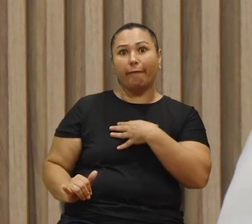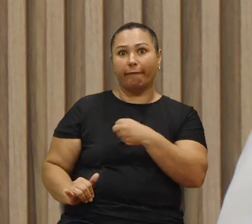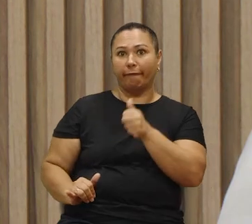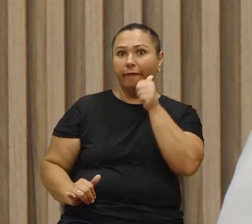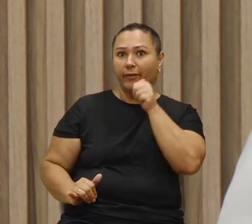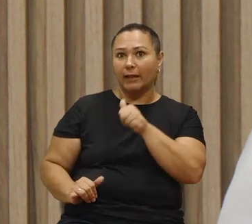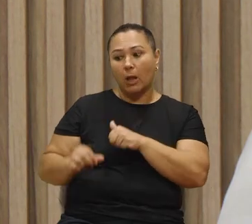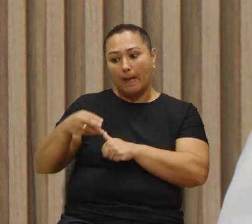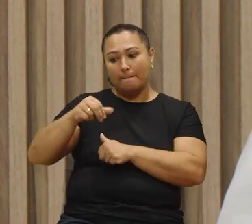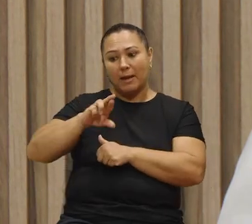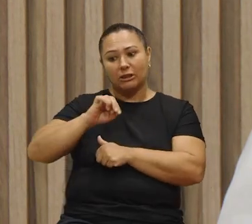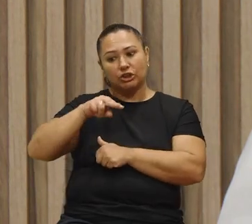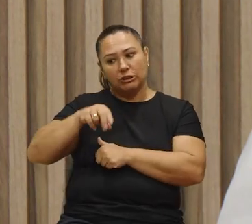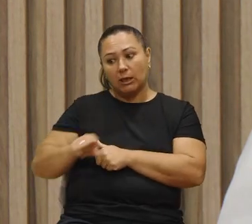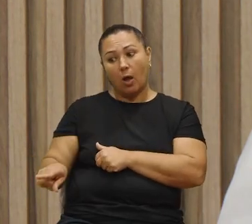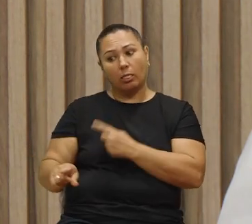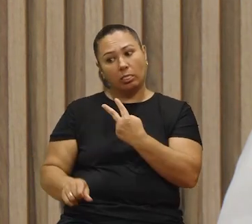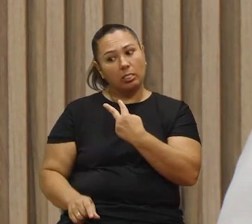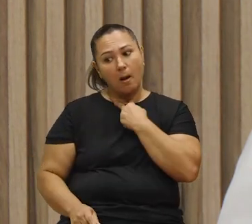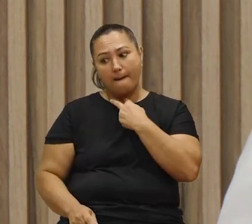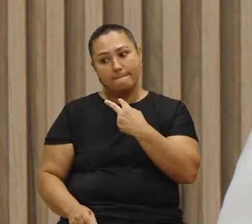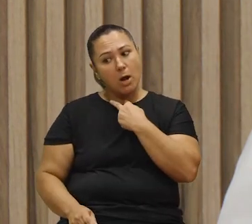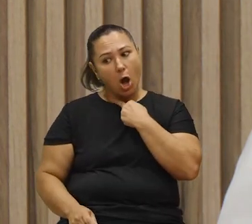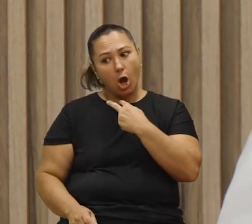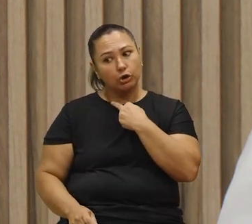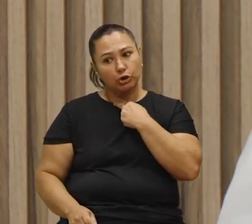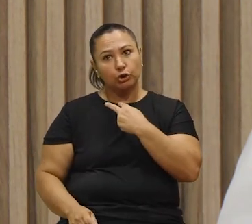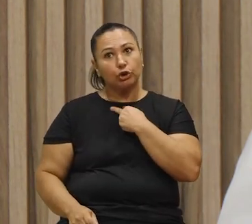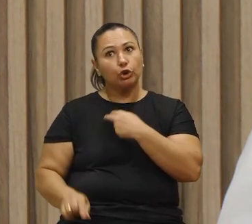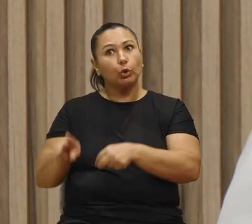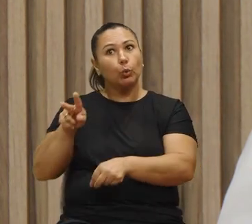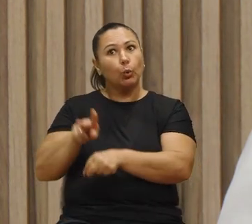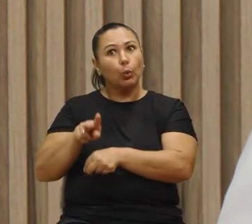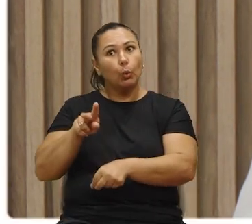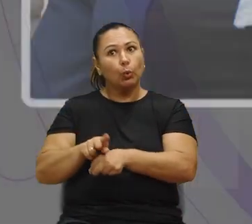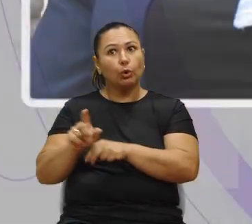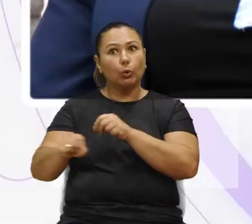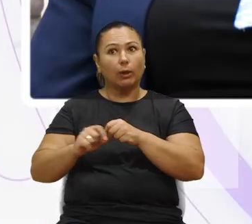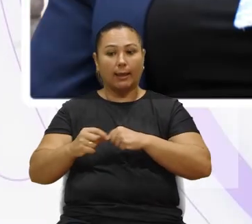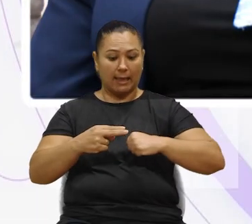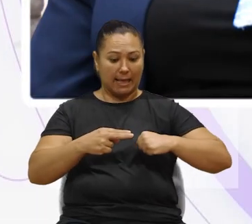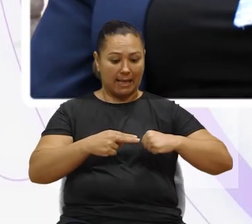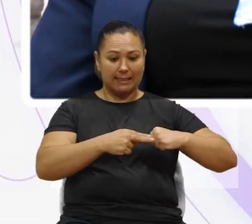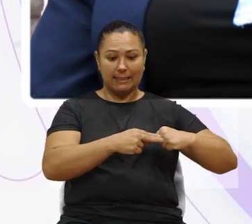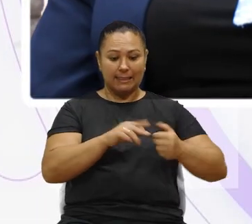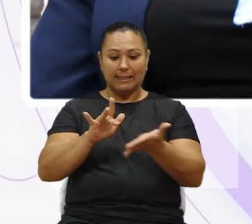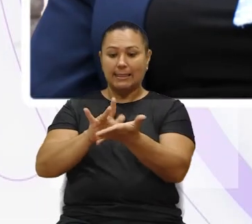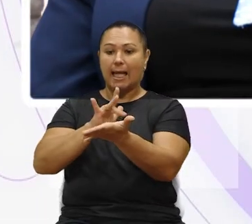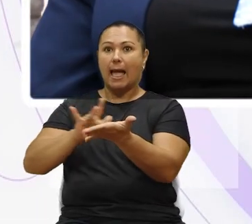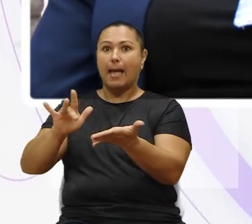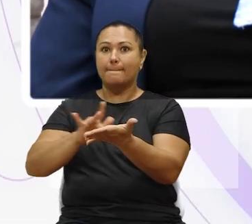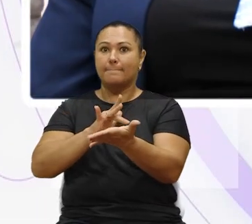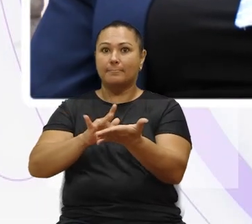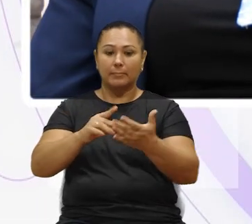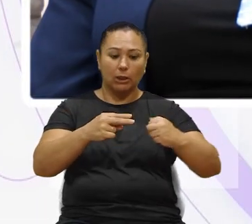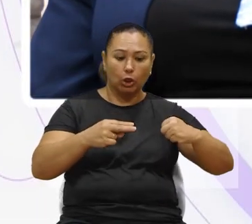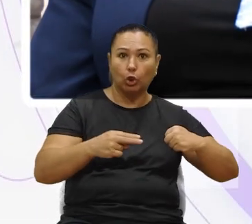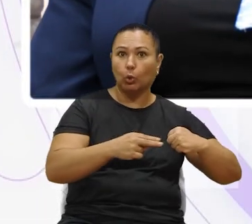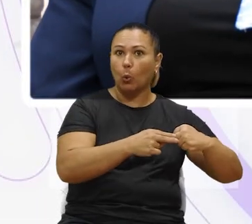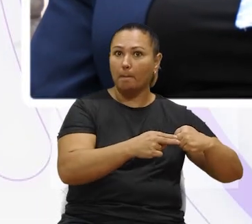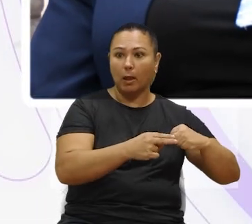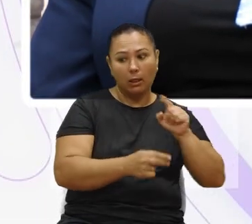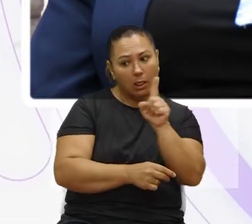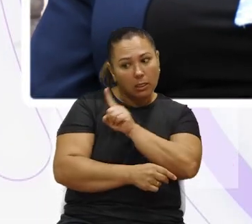sempre digo para minha filha, Martina, você não pode colocar o carregador do tablet